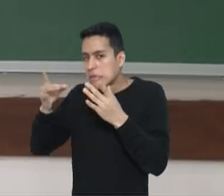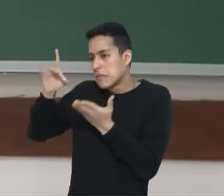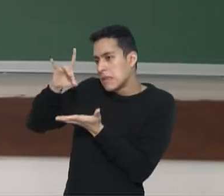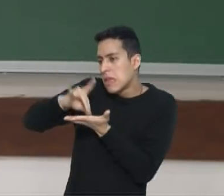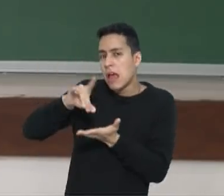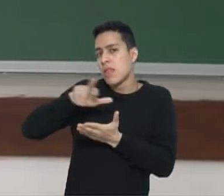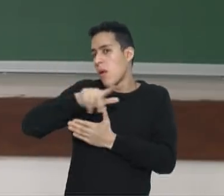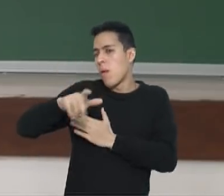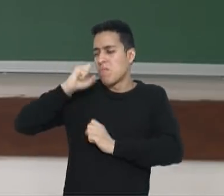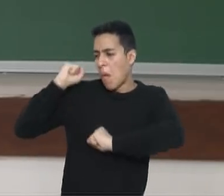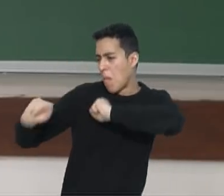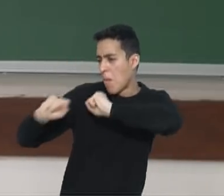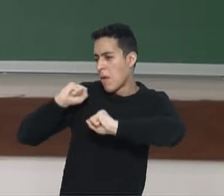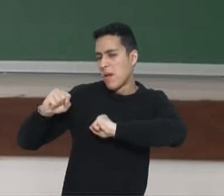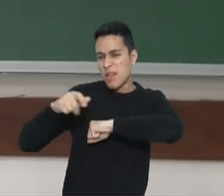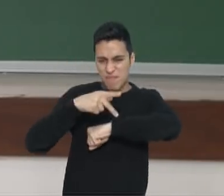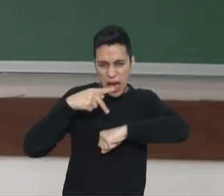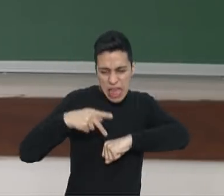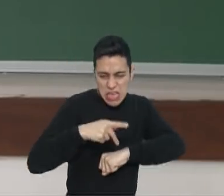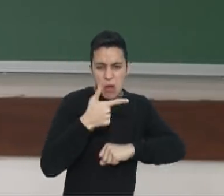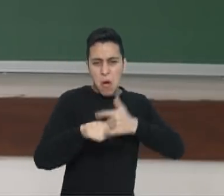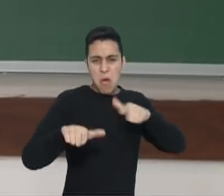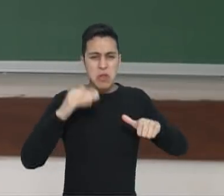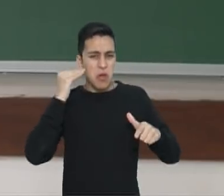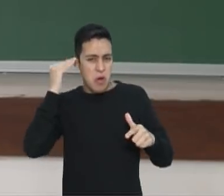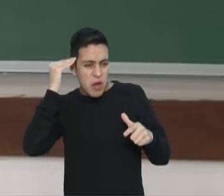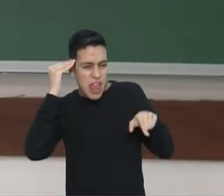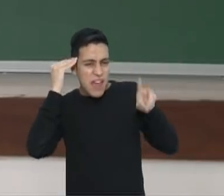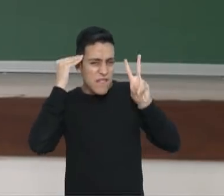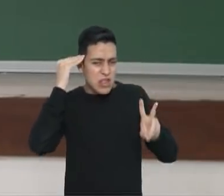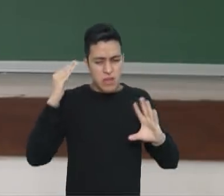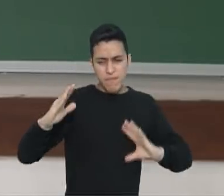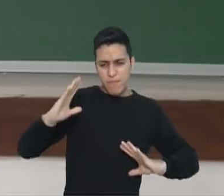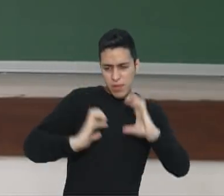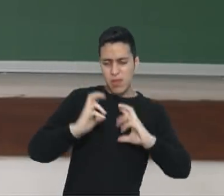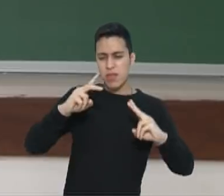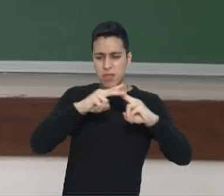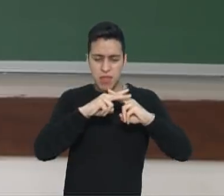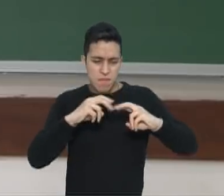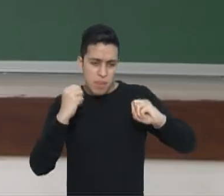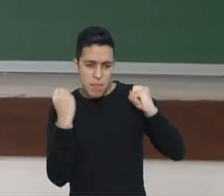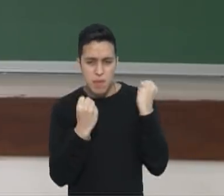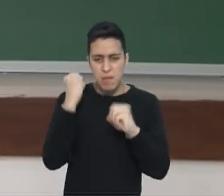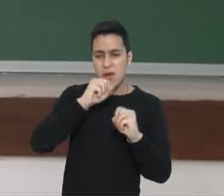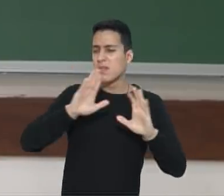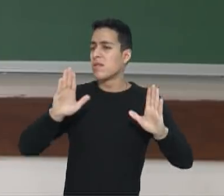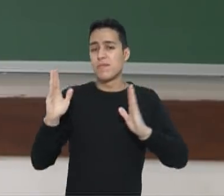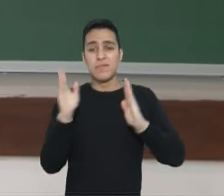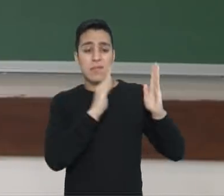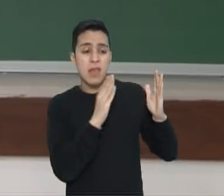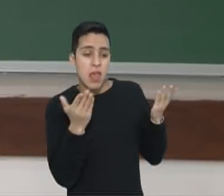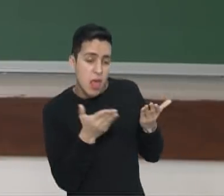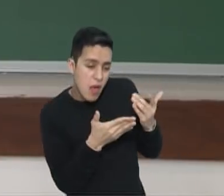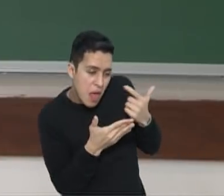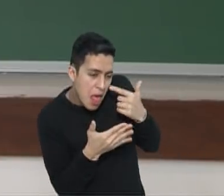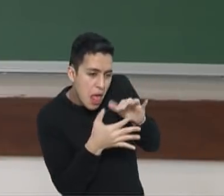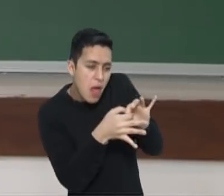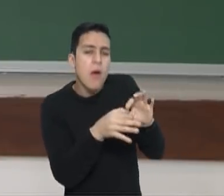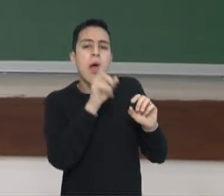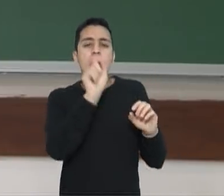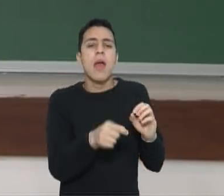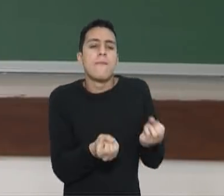palco sangrento dos países do Terceiro Mundo, a Guerra da Coreia e a Guerra do Vietnã que vimos, mas o campo da